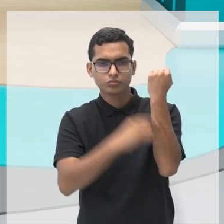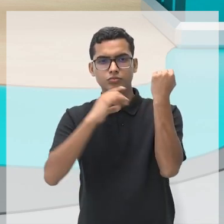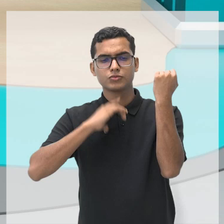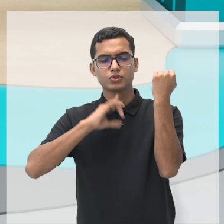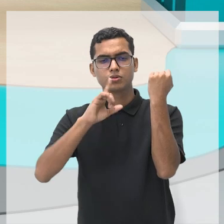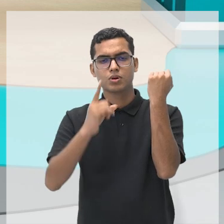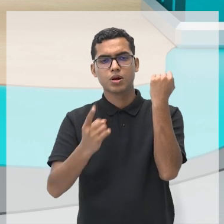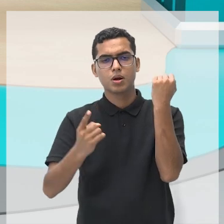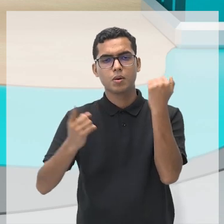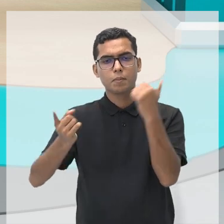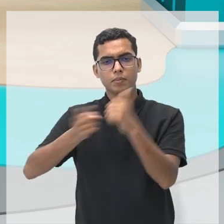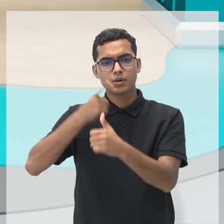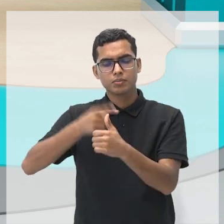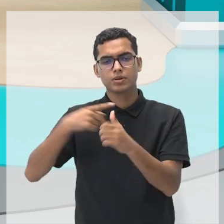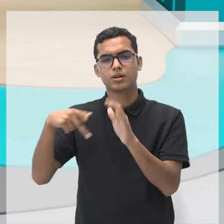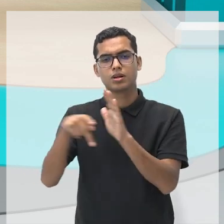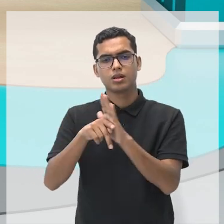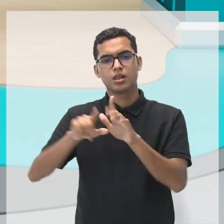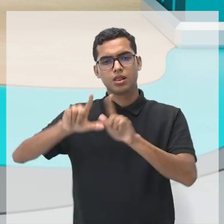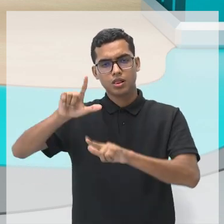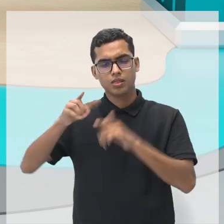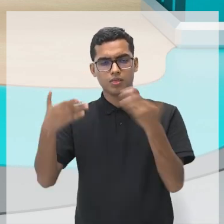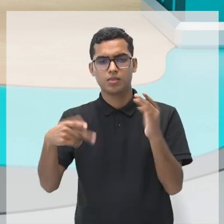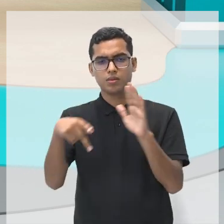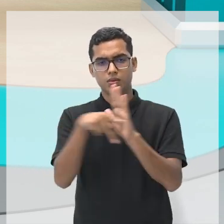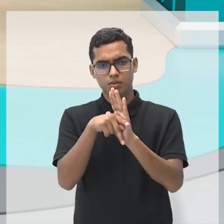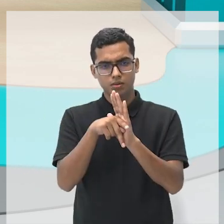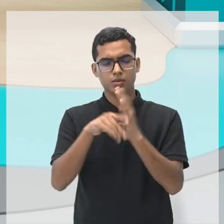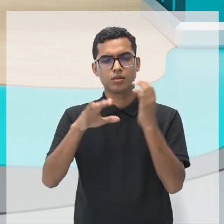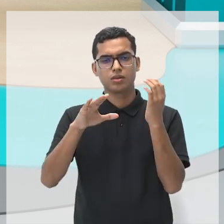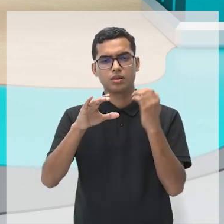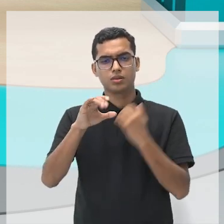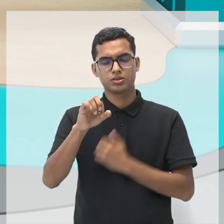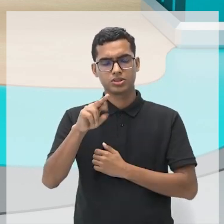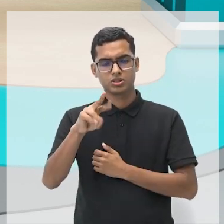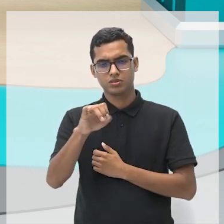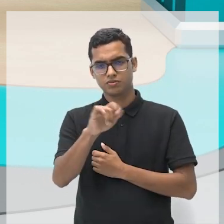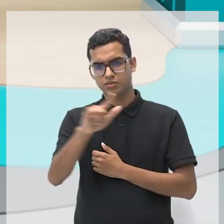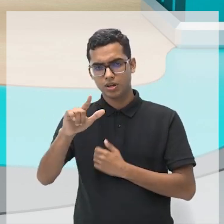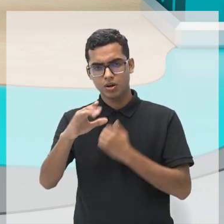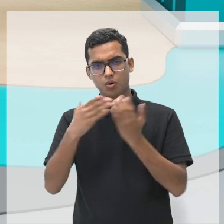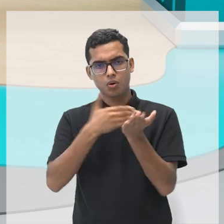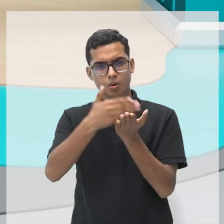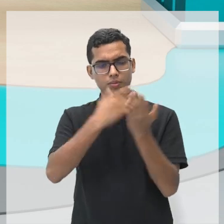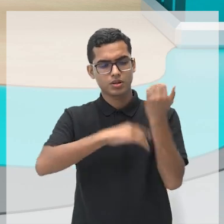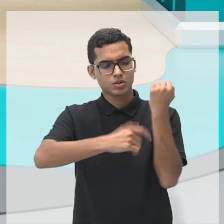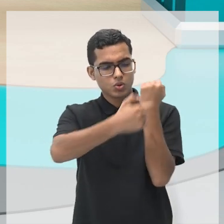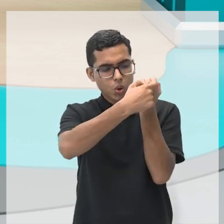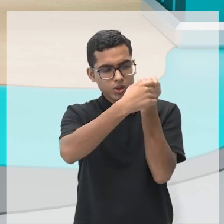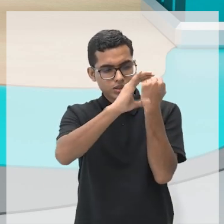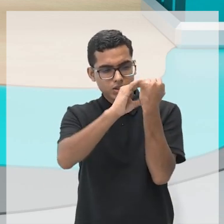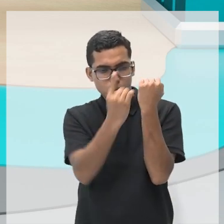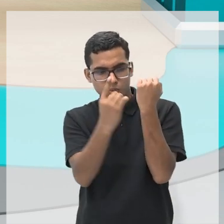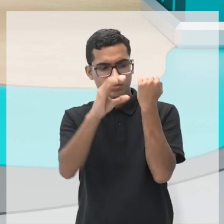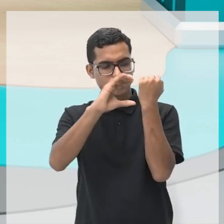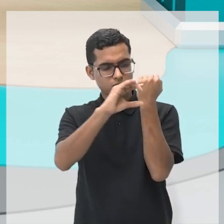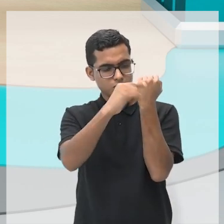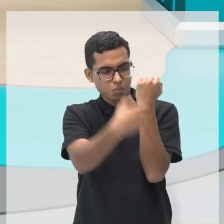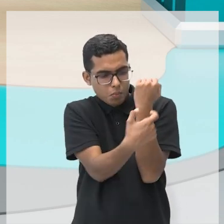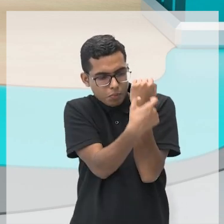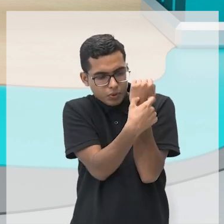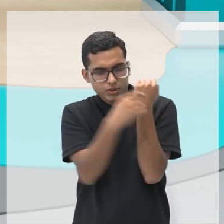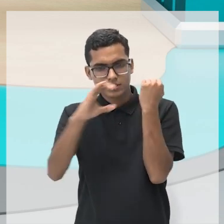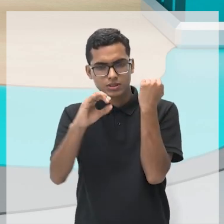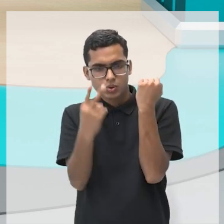letra de cada porção. No caso, a cervical, a gente poderia chamar de C1, C2, C3, né?